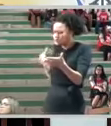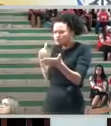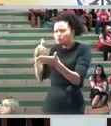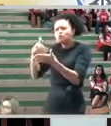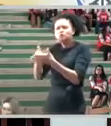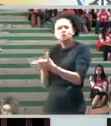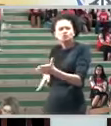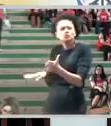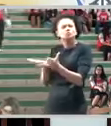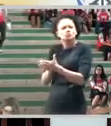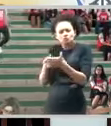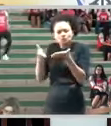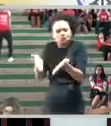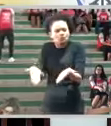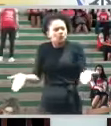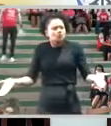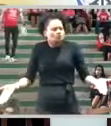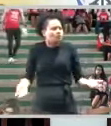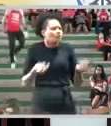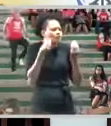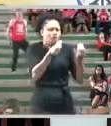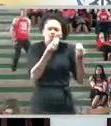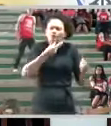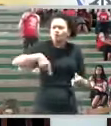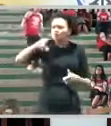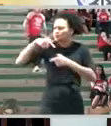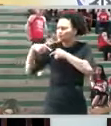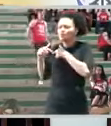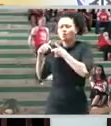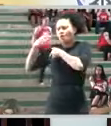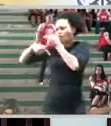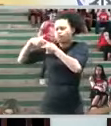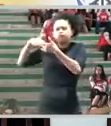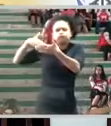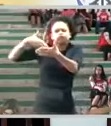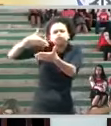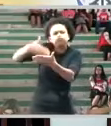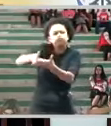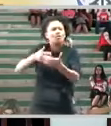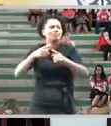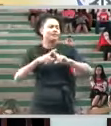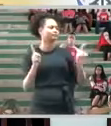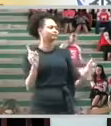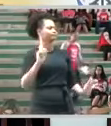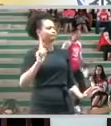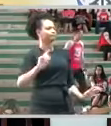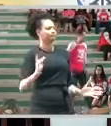aqui? Como é que a geração de vocês chegou a este patamar? Mas não.